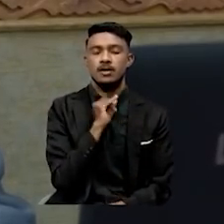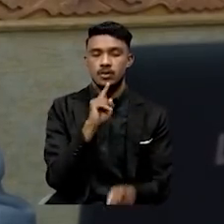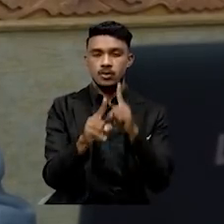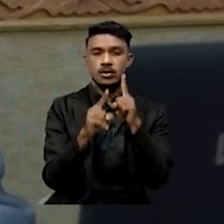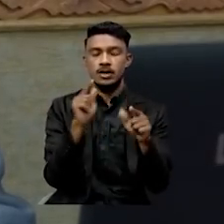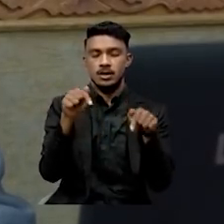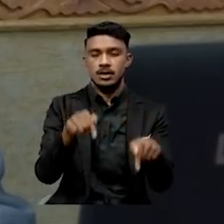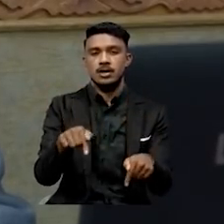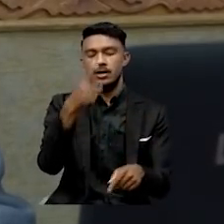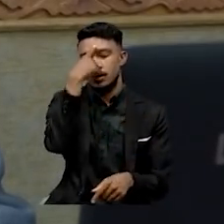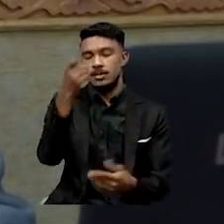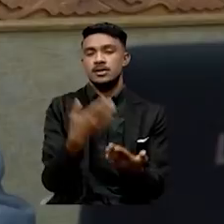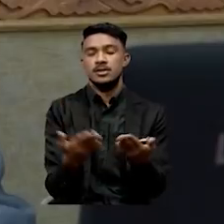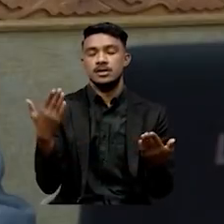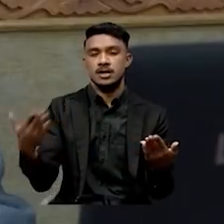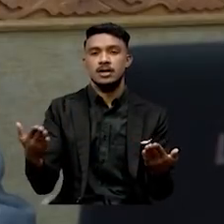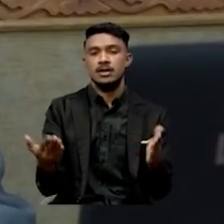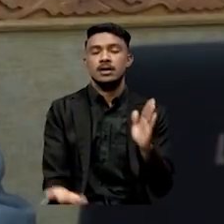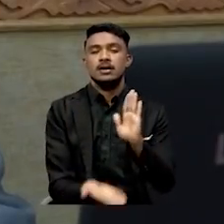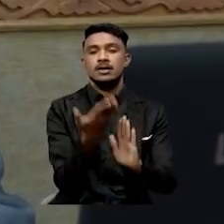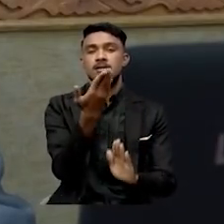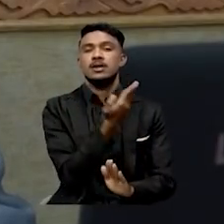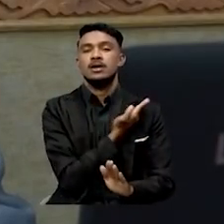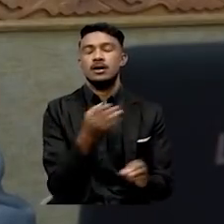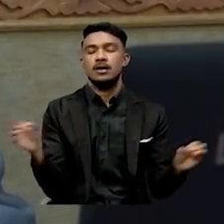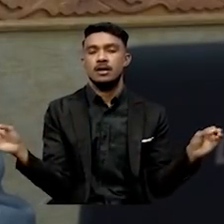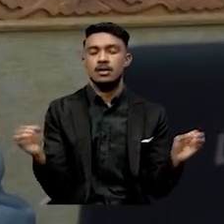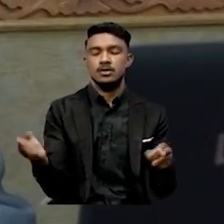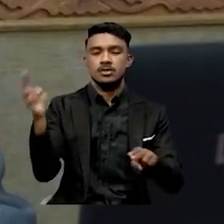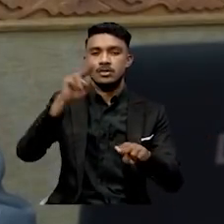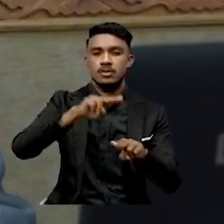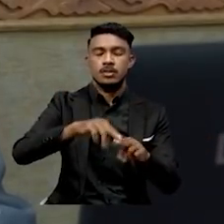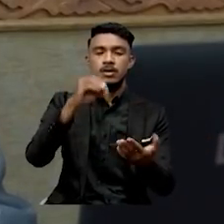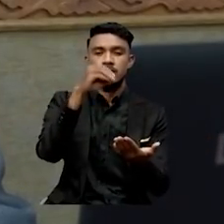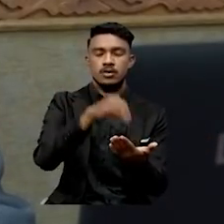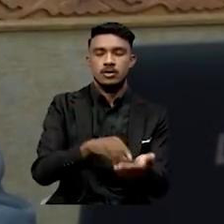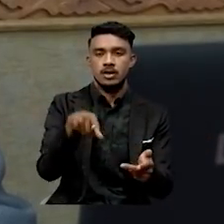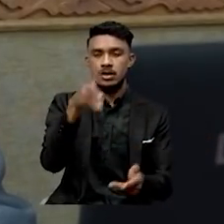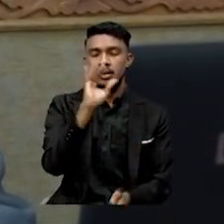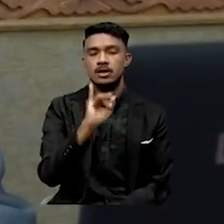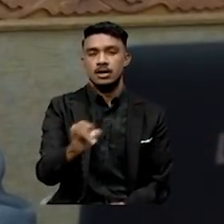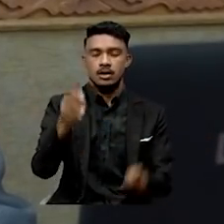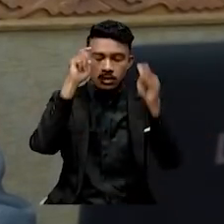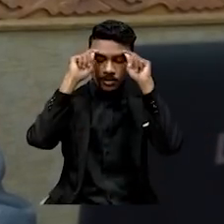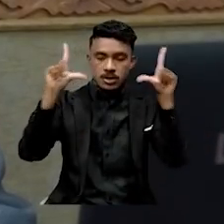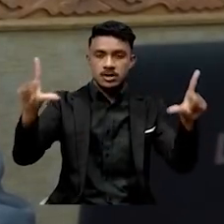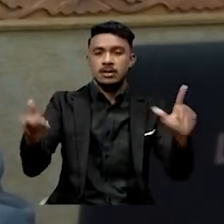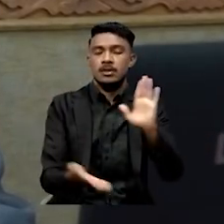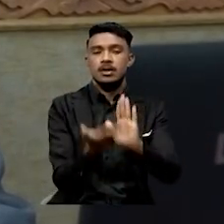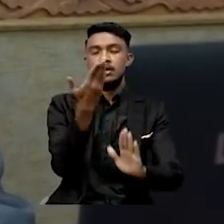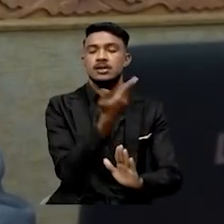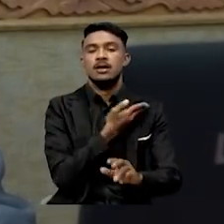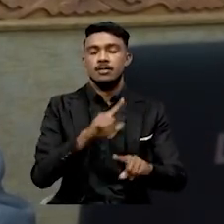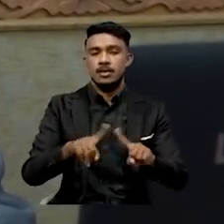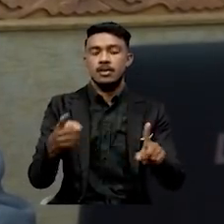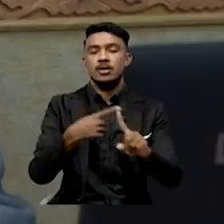kata sasane sae Laos maito ia di liga Timor Leste masae mai be usine ba